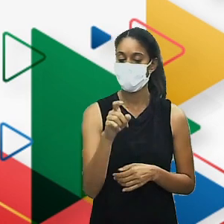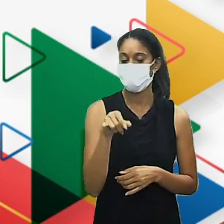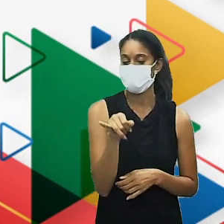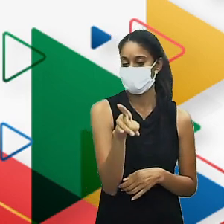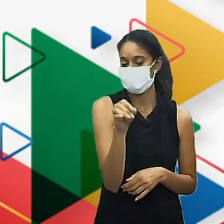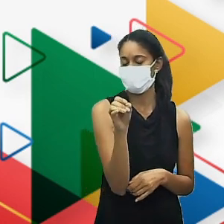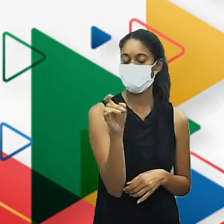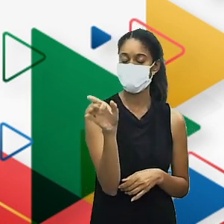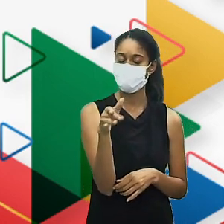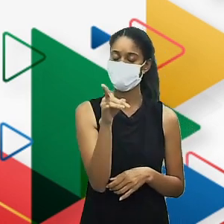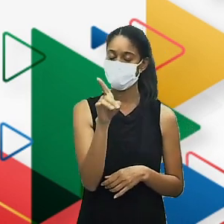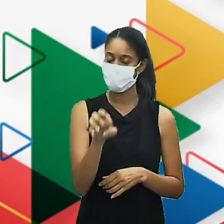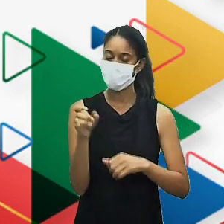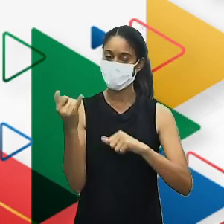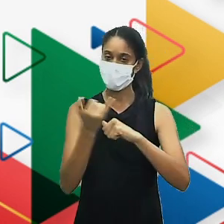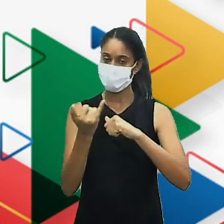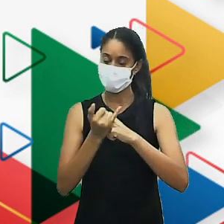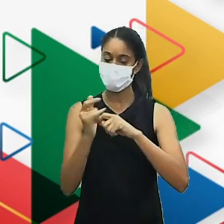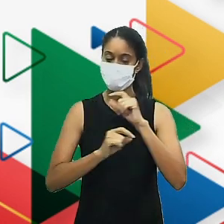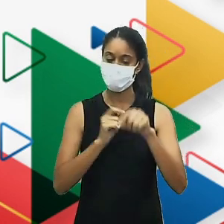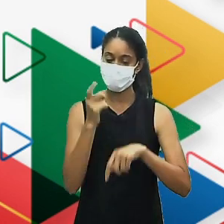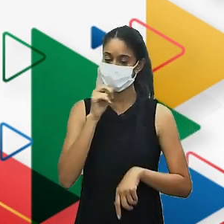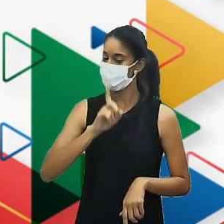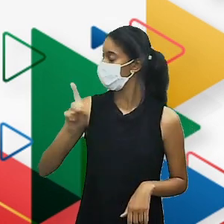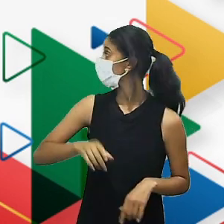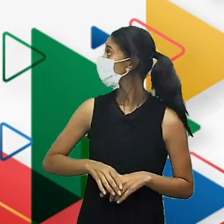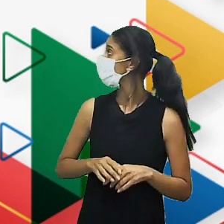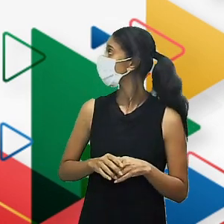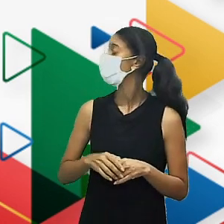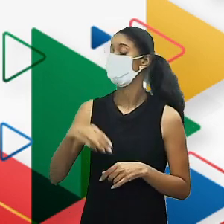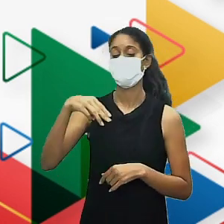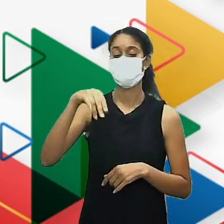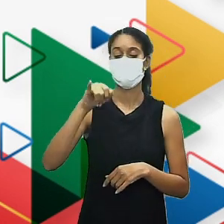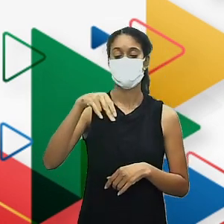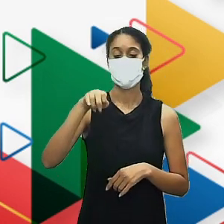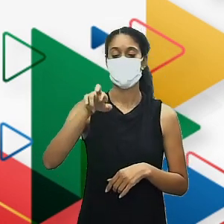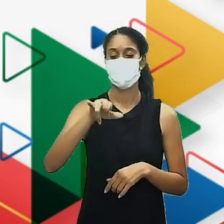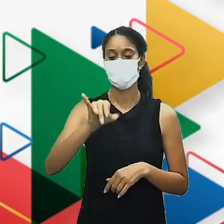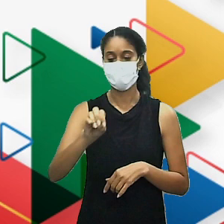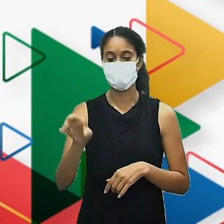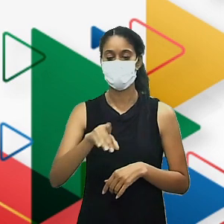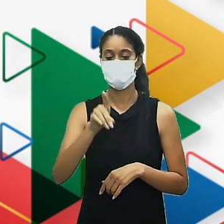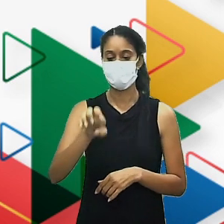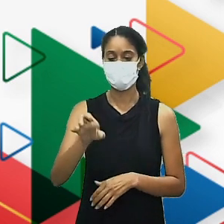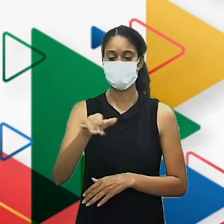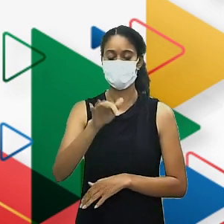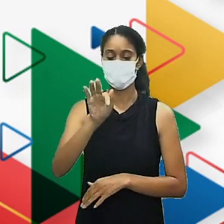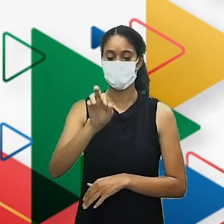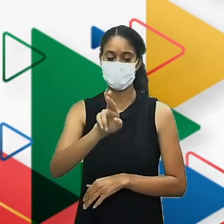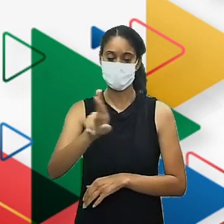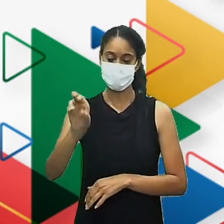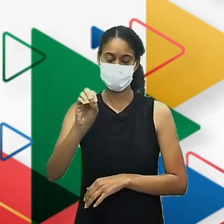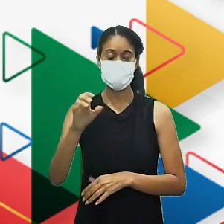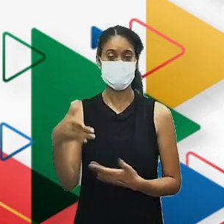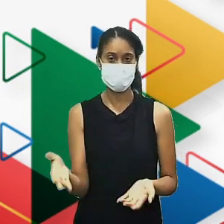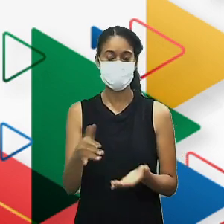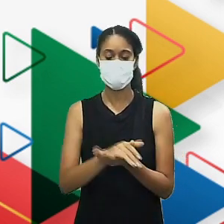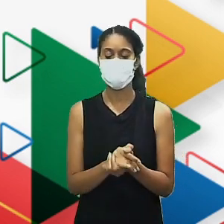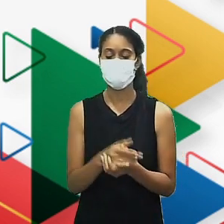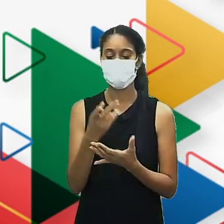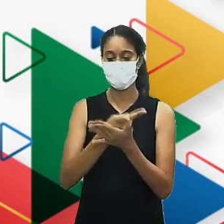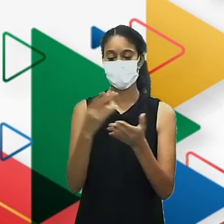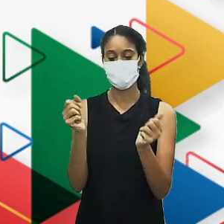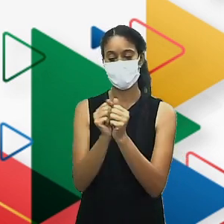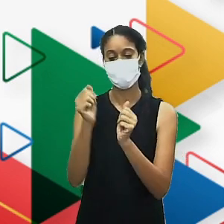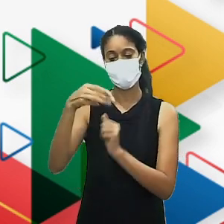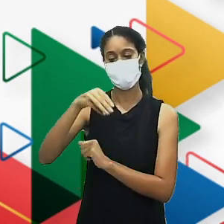é basicamente isso que está aqui na mão do rapaz aqui, ó, o minério de ferro, o óxido de ferro, minério de ferro, vamos chamar assim, reagindo com